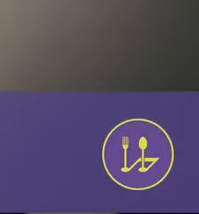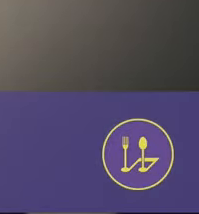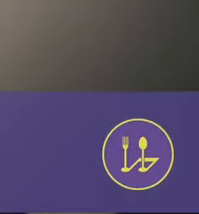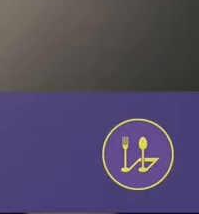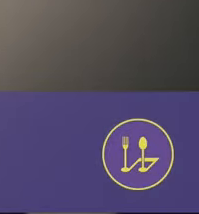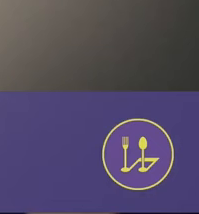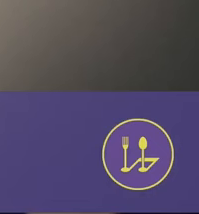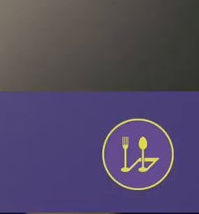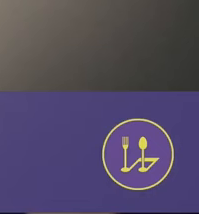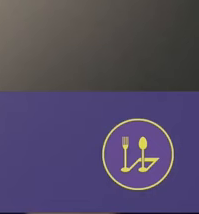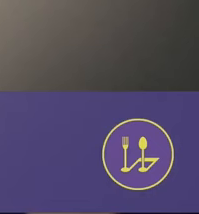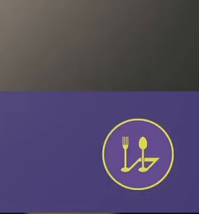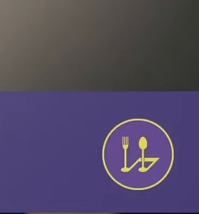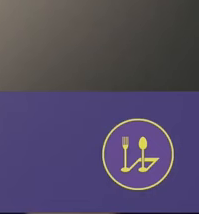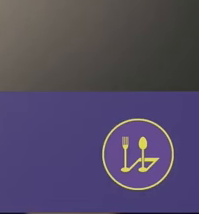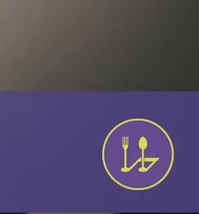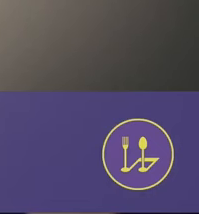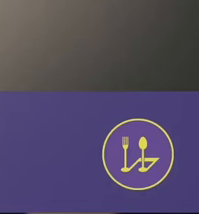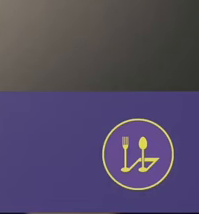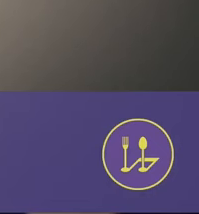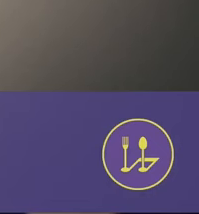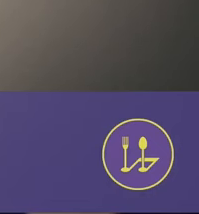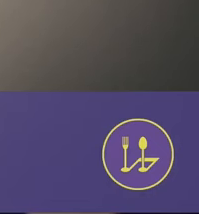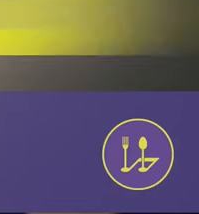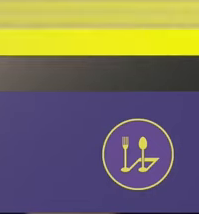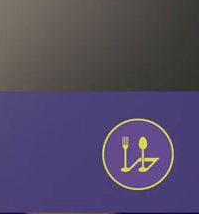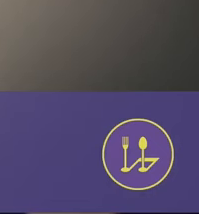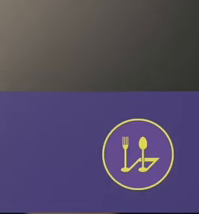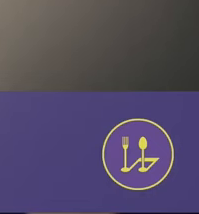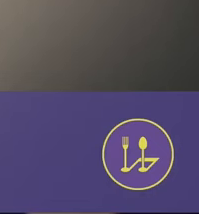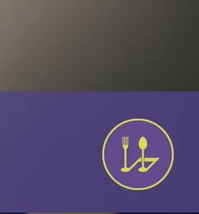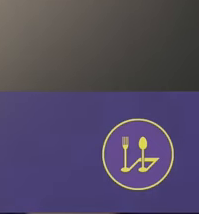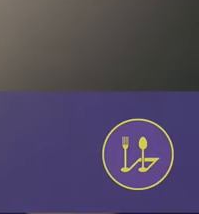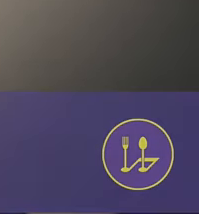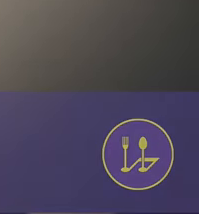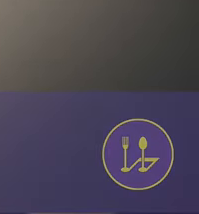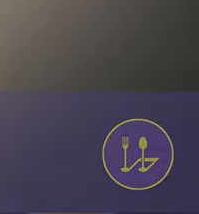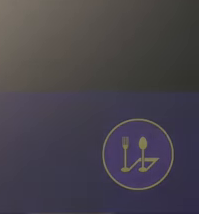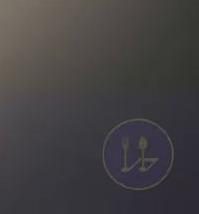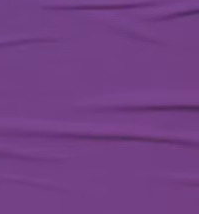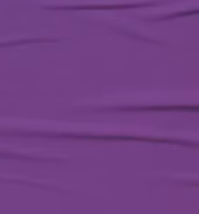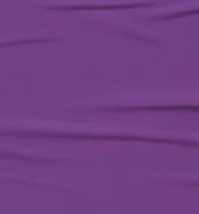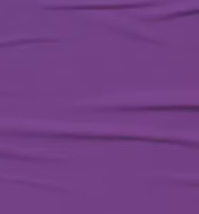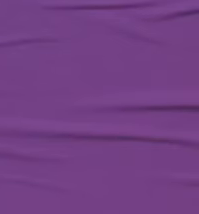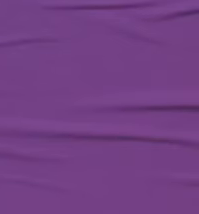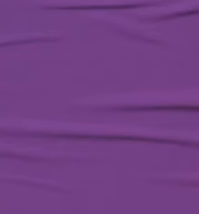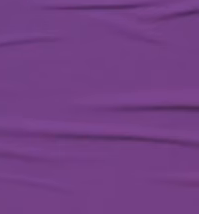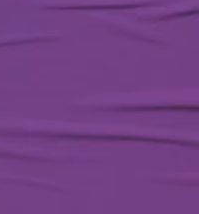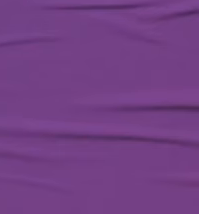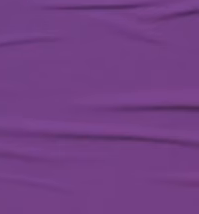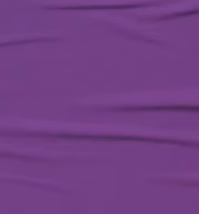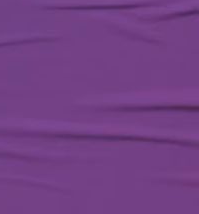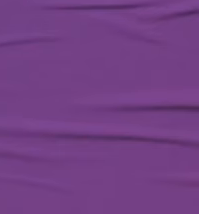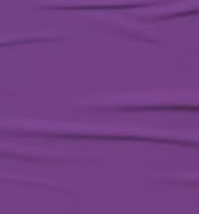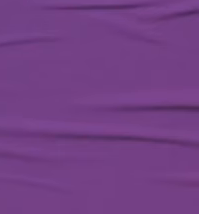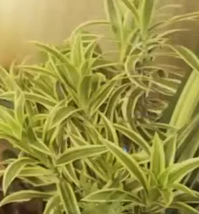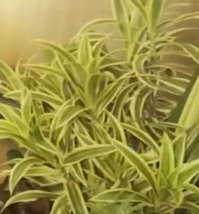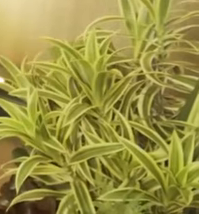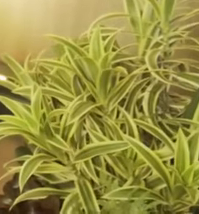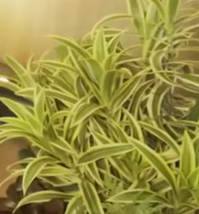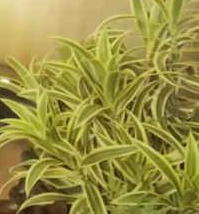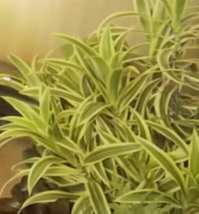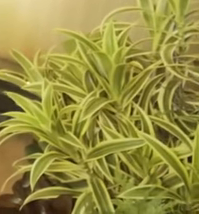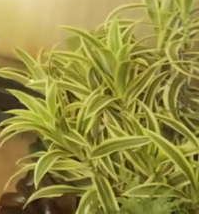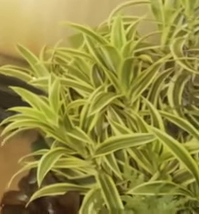Acesse fomedemusica.com e descubra como participar e ser um coautor e parceiro dessa ideia. Fome de Música. É isso aí,